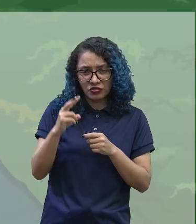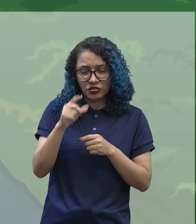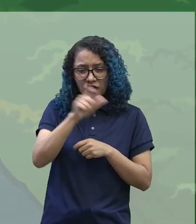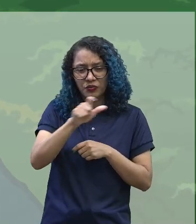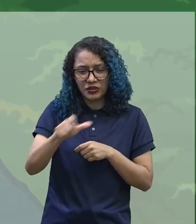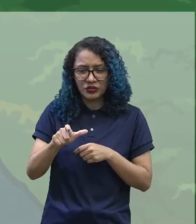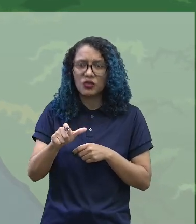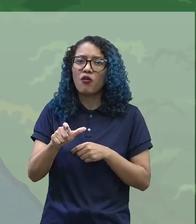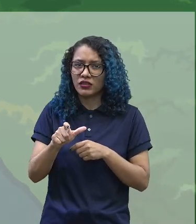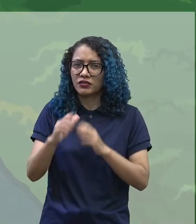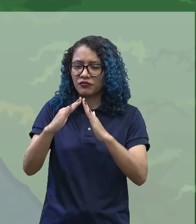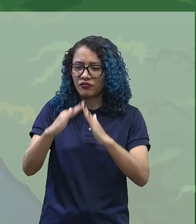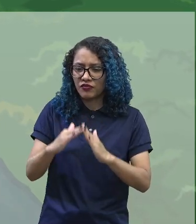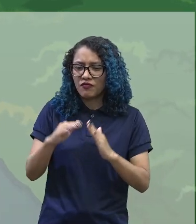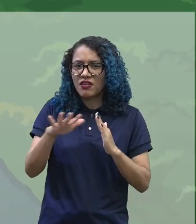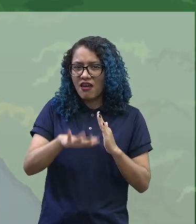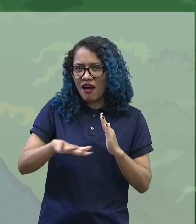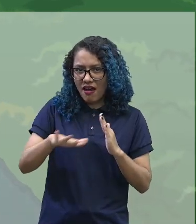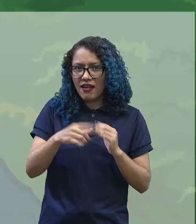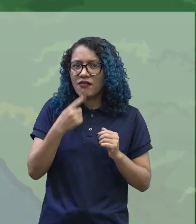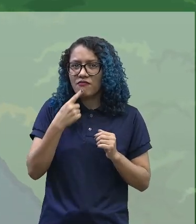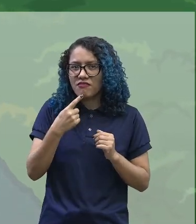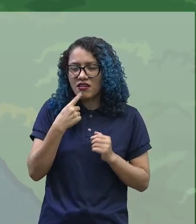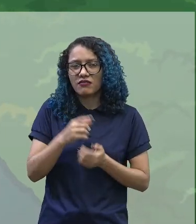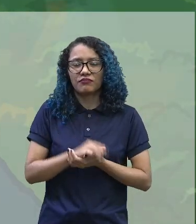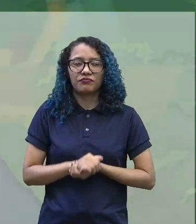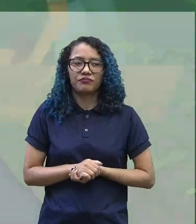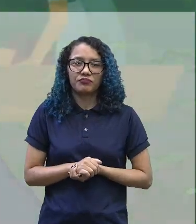longo de suas margens.